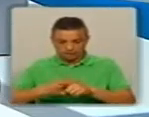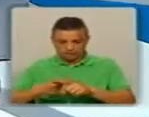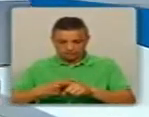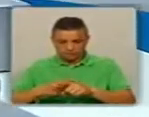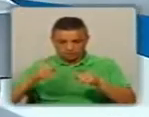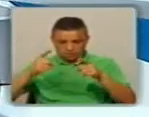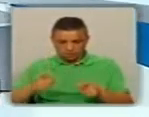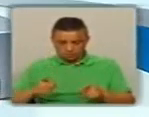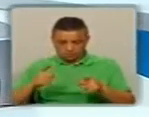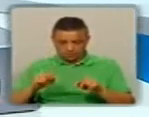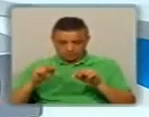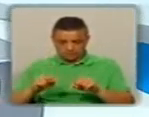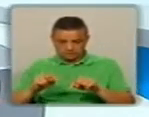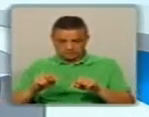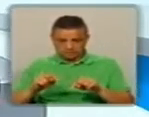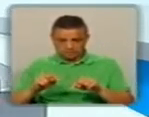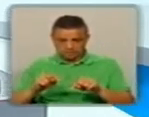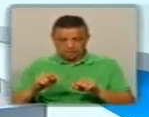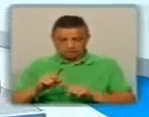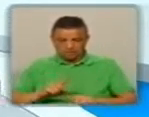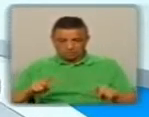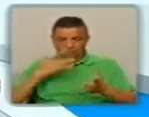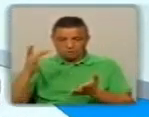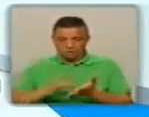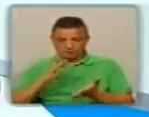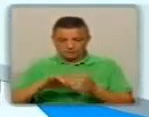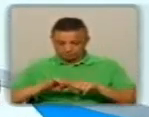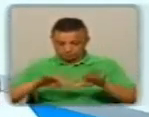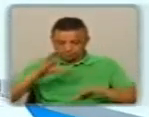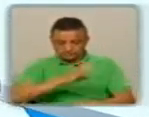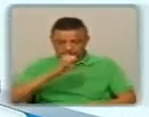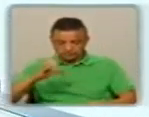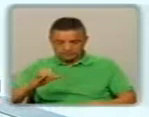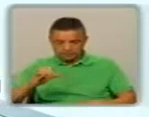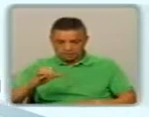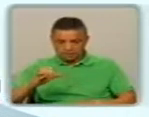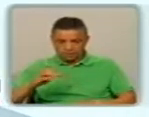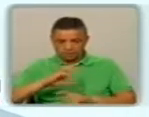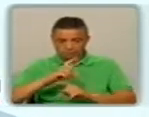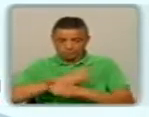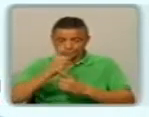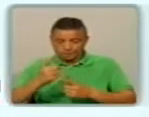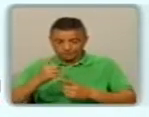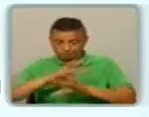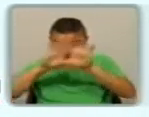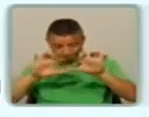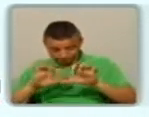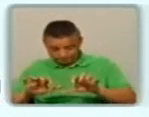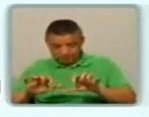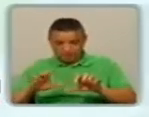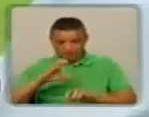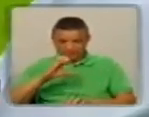vou começar por este da Gradiva. É mais um livro de divulgação científica que começa com os porquês, aqueles porquês que nós adoramos, de